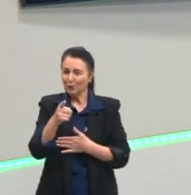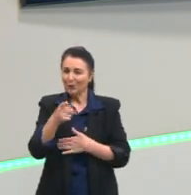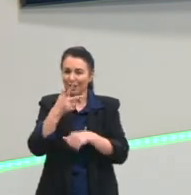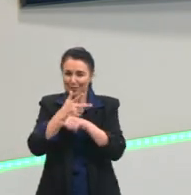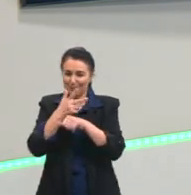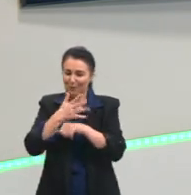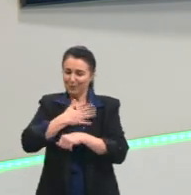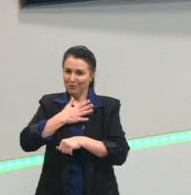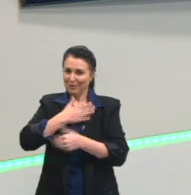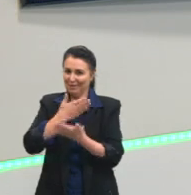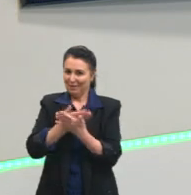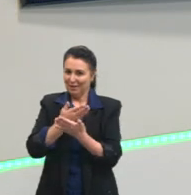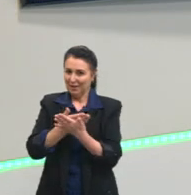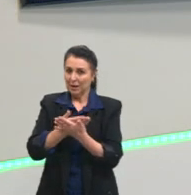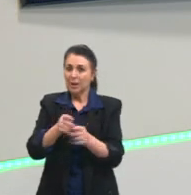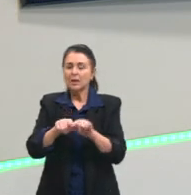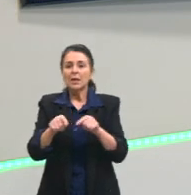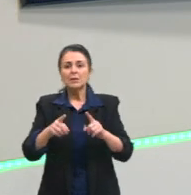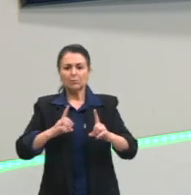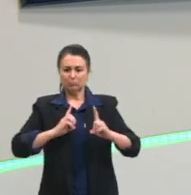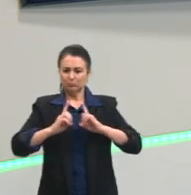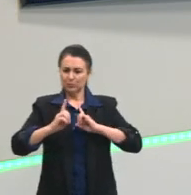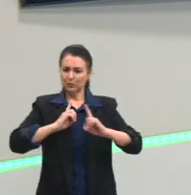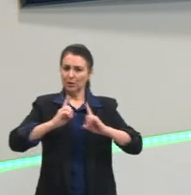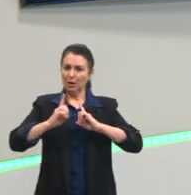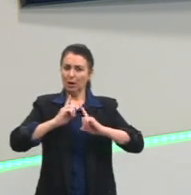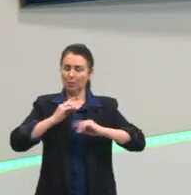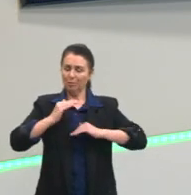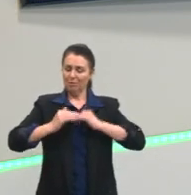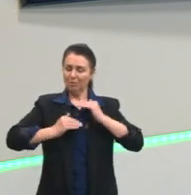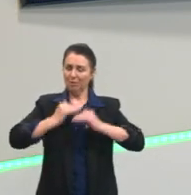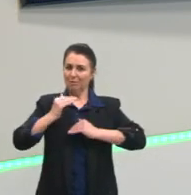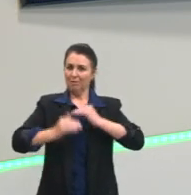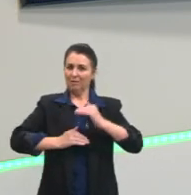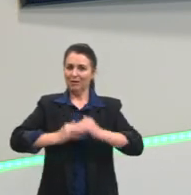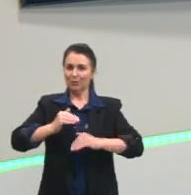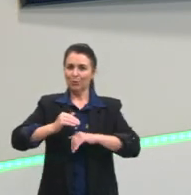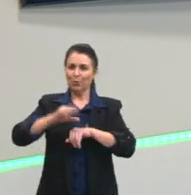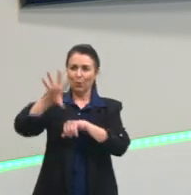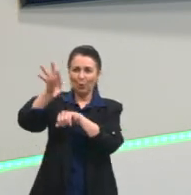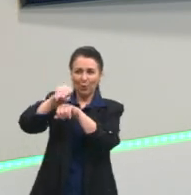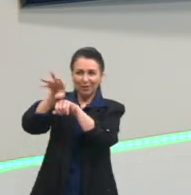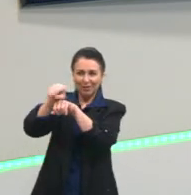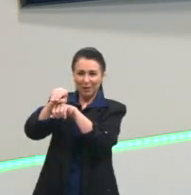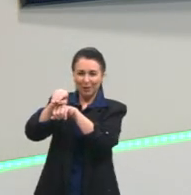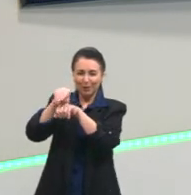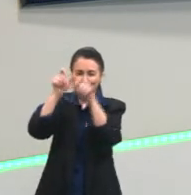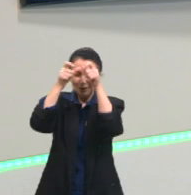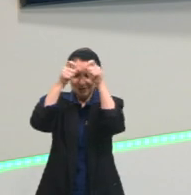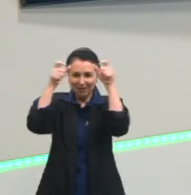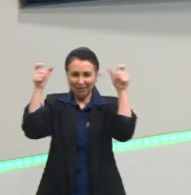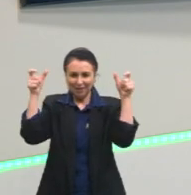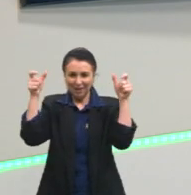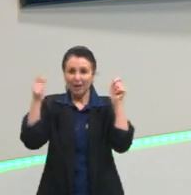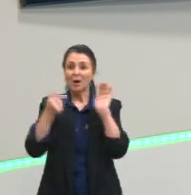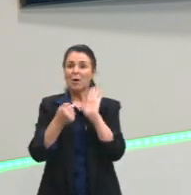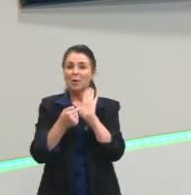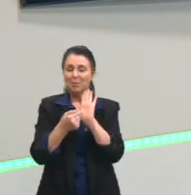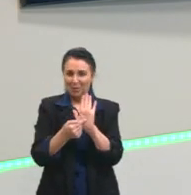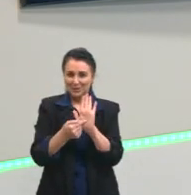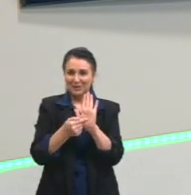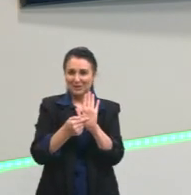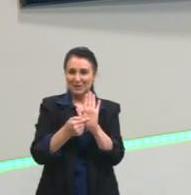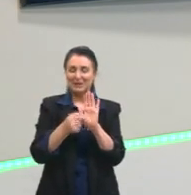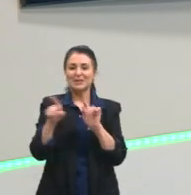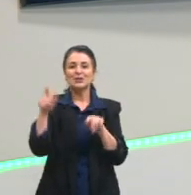nessa nesse diálogo é que vai ocorrer a evolução do conhecimento já como estava já começa a trazer nosso amigo